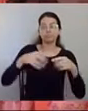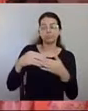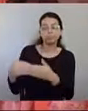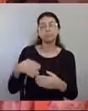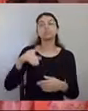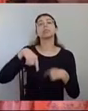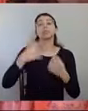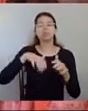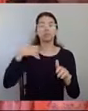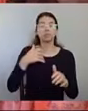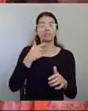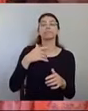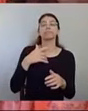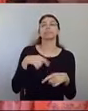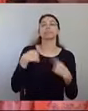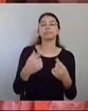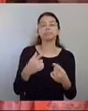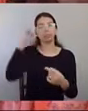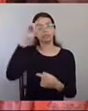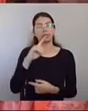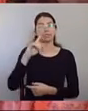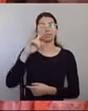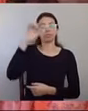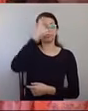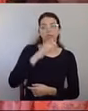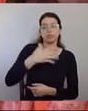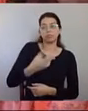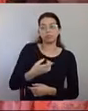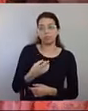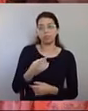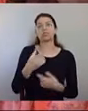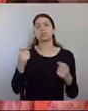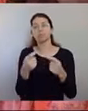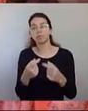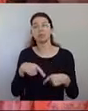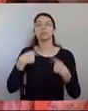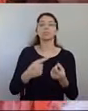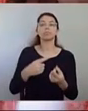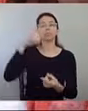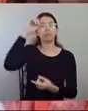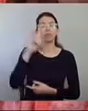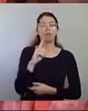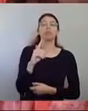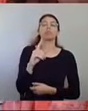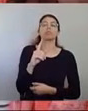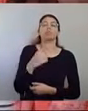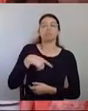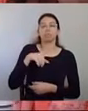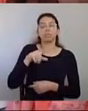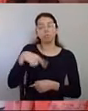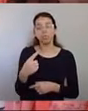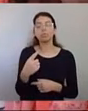dia 19 por e-mail, 19 de janeiro, e dia 1 de fevereiro, novamente na reunião de líderes e também por e-mail no dia